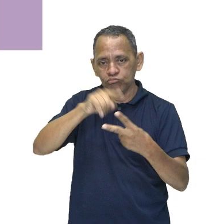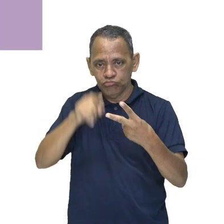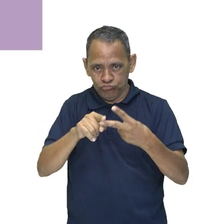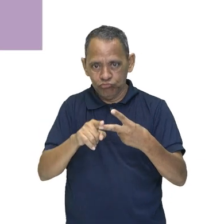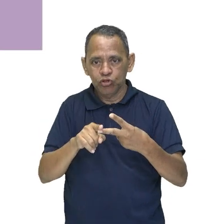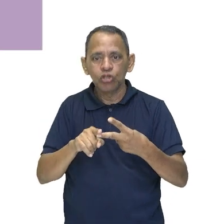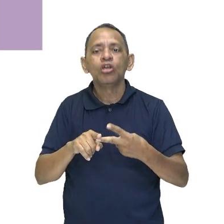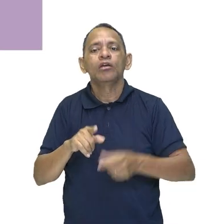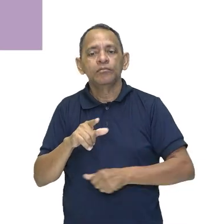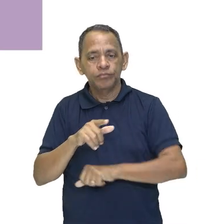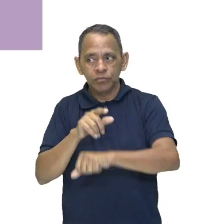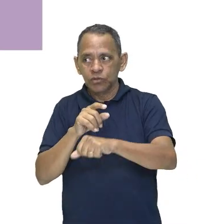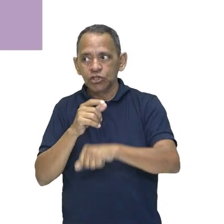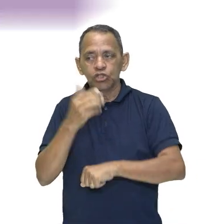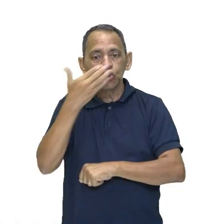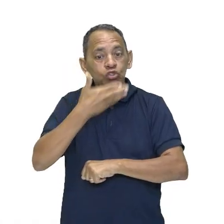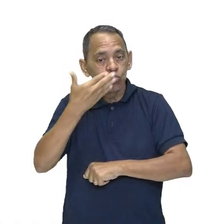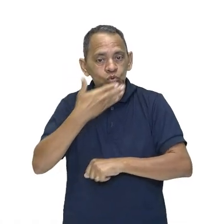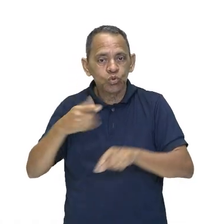glicose.